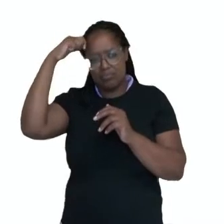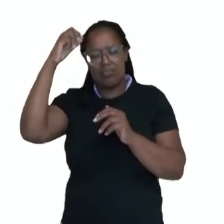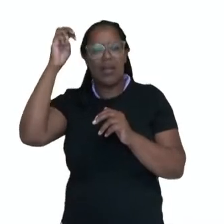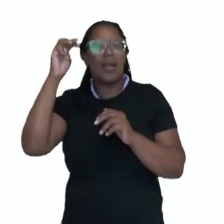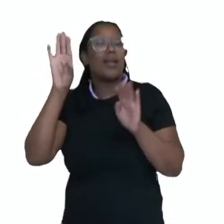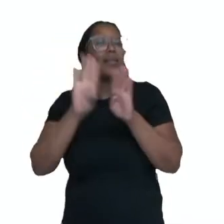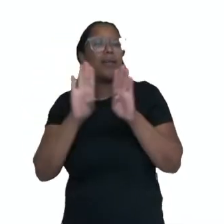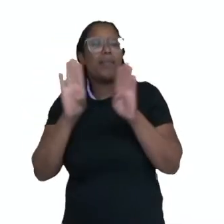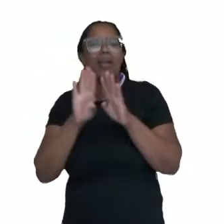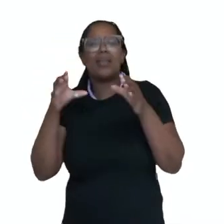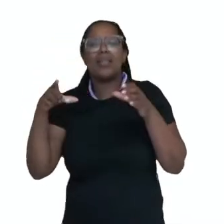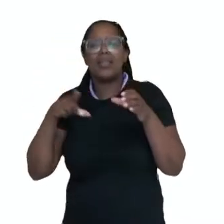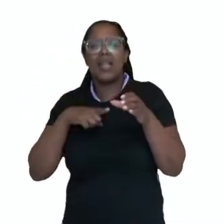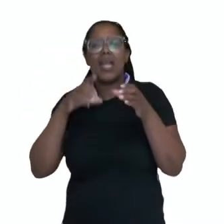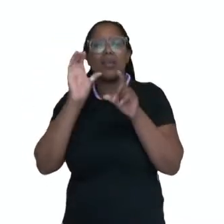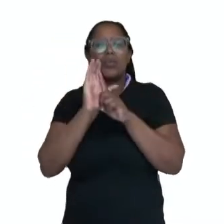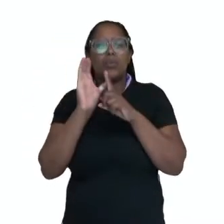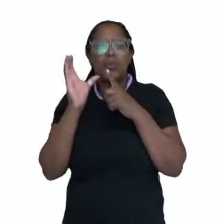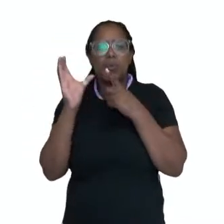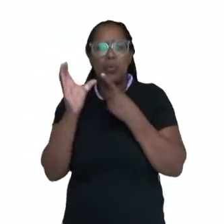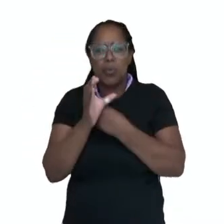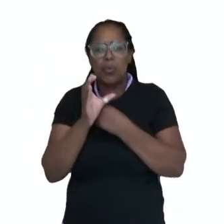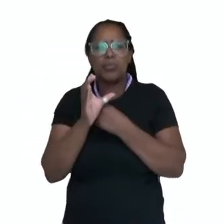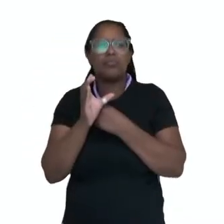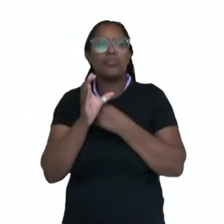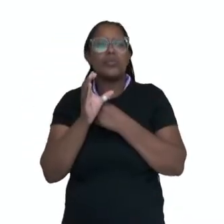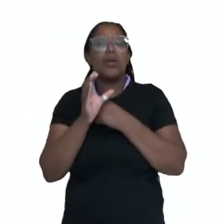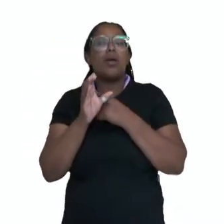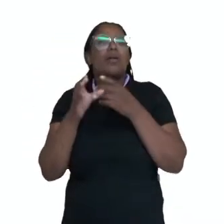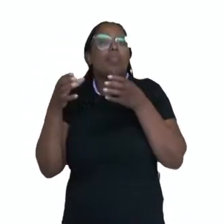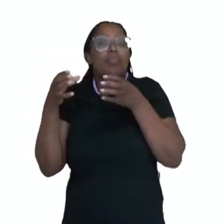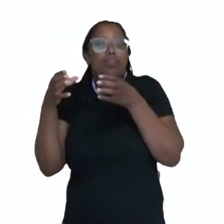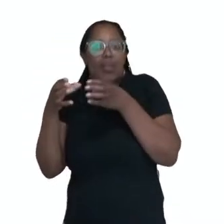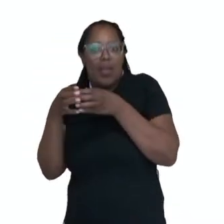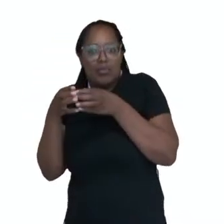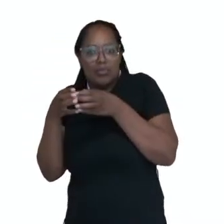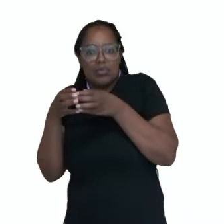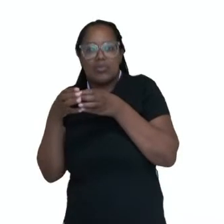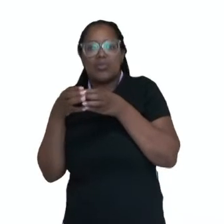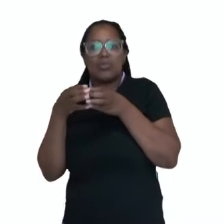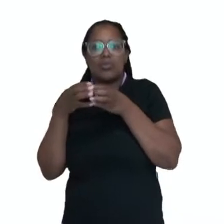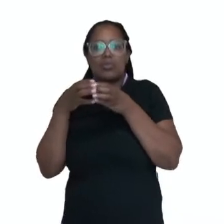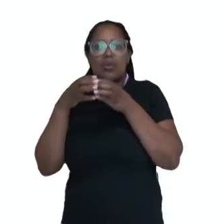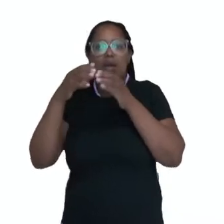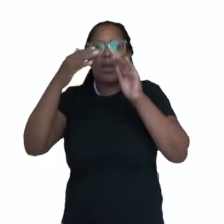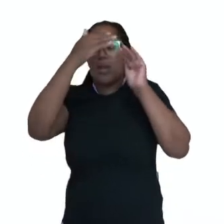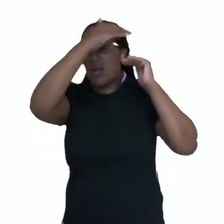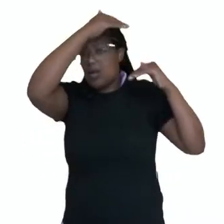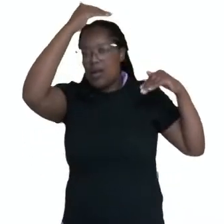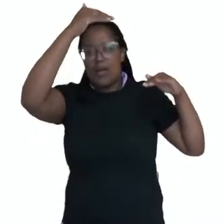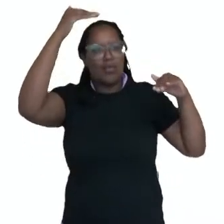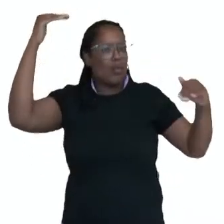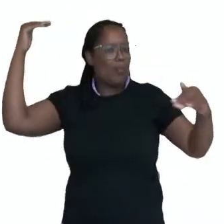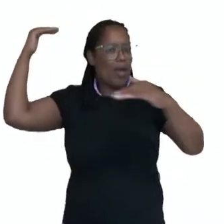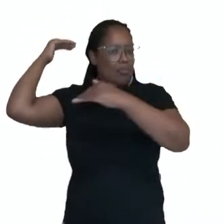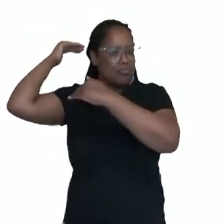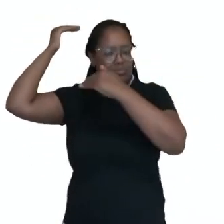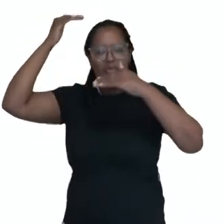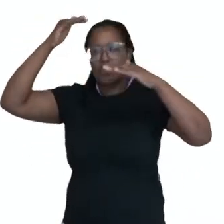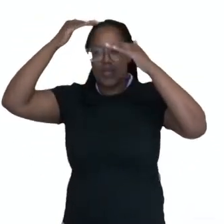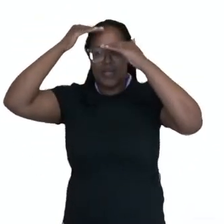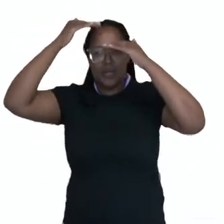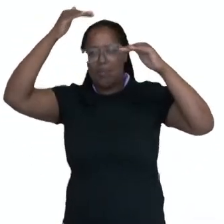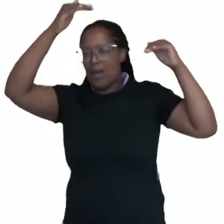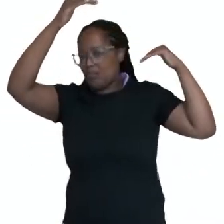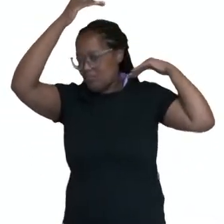cultos das religiões de matriz africana, como o candomblé. E daí, do lado, a gente tem a imagem, né, da macumba, que é